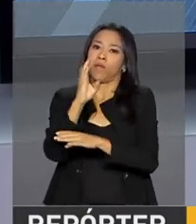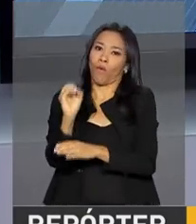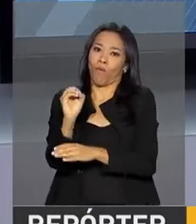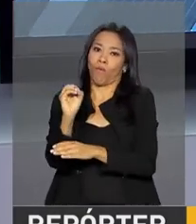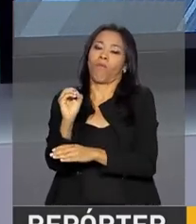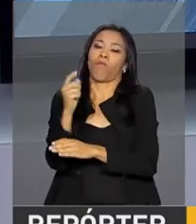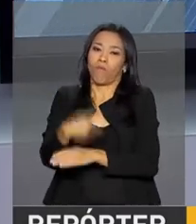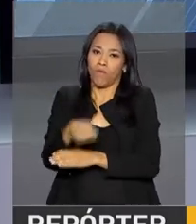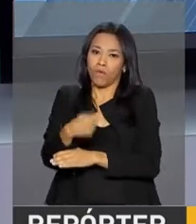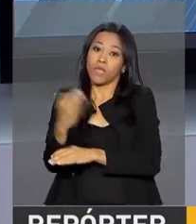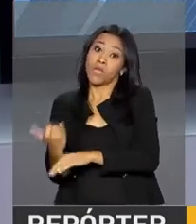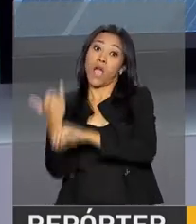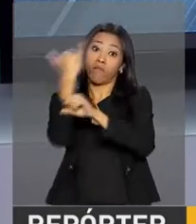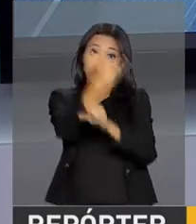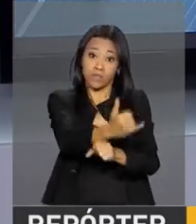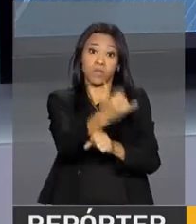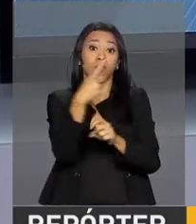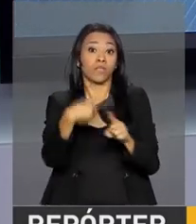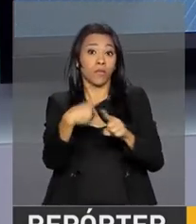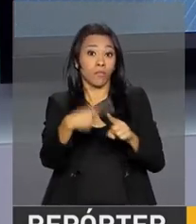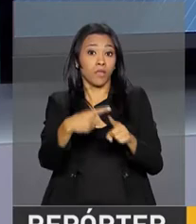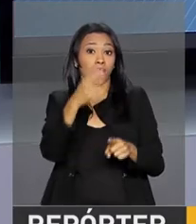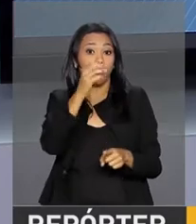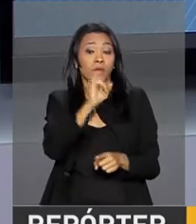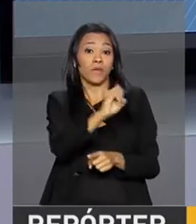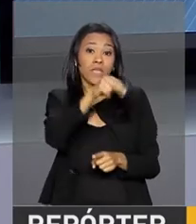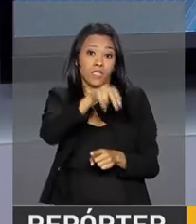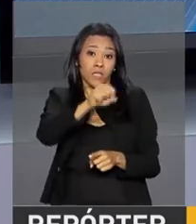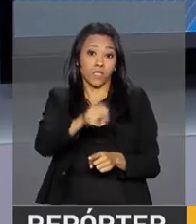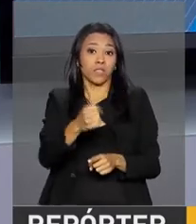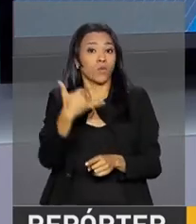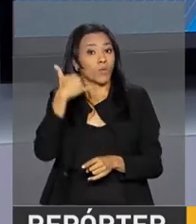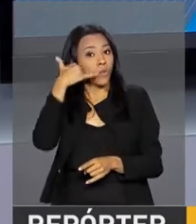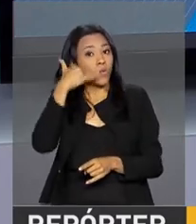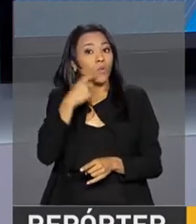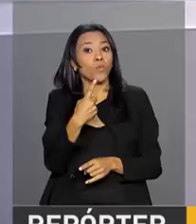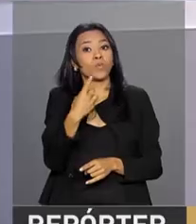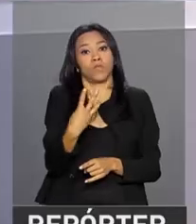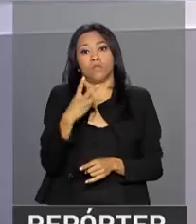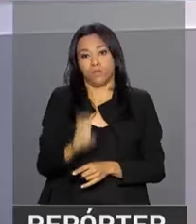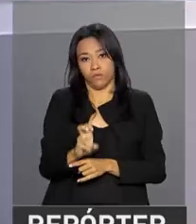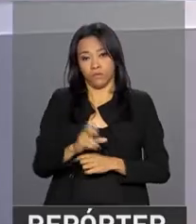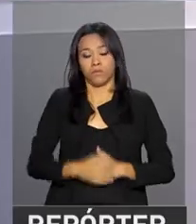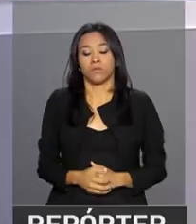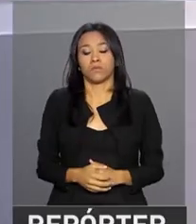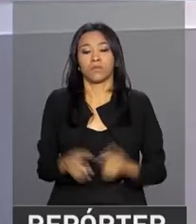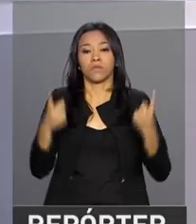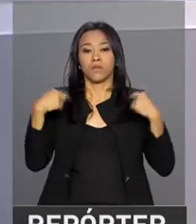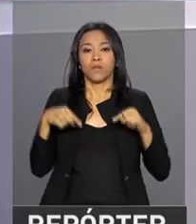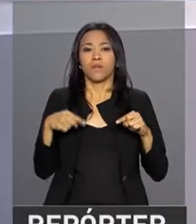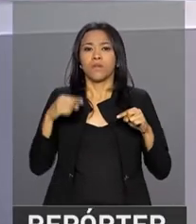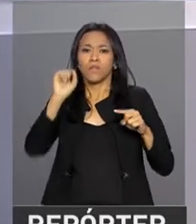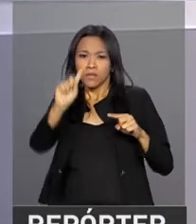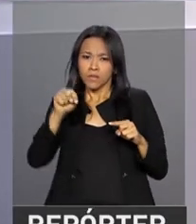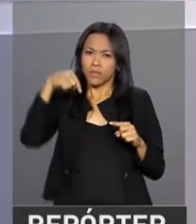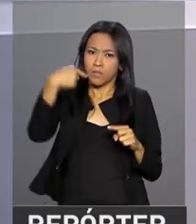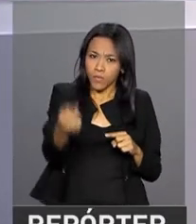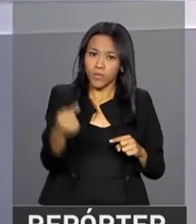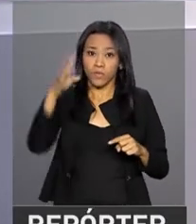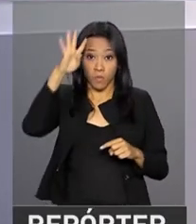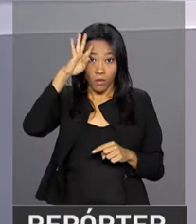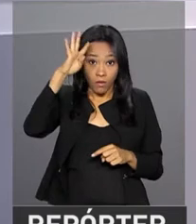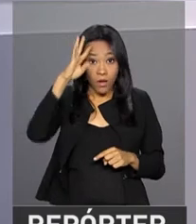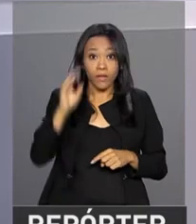informar à ouvidoria da previdência por meio do telefone 135 e a partir da próxima quarta-feira as